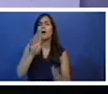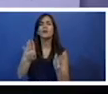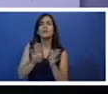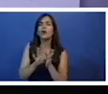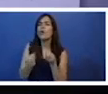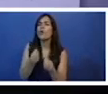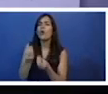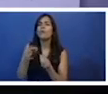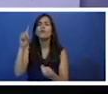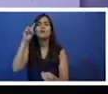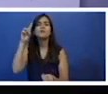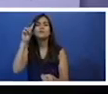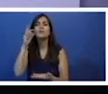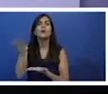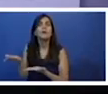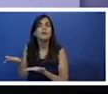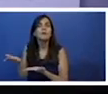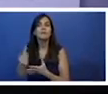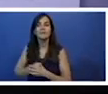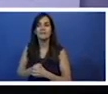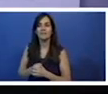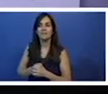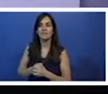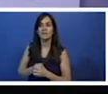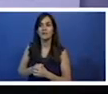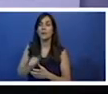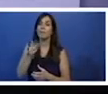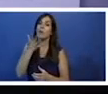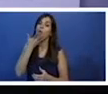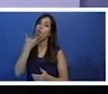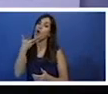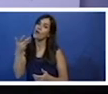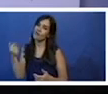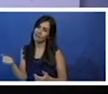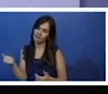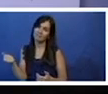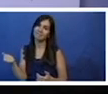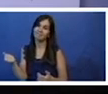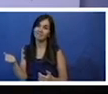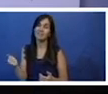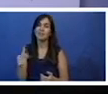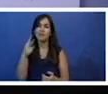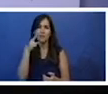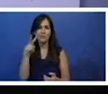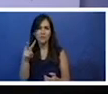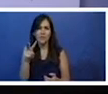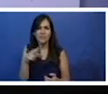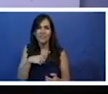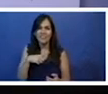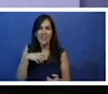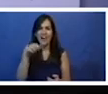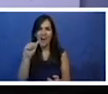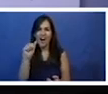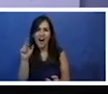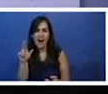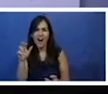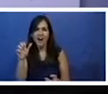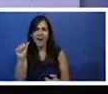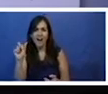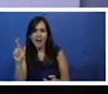foi seu dia? A melhorar. Então vocês viram que as circunstâncias